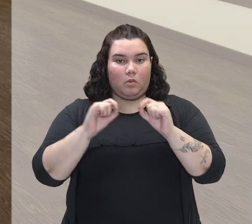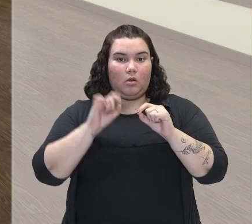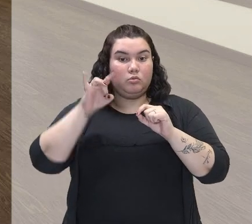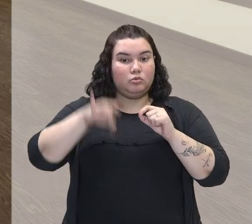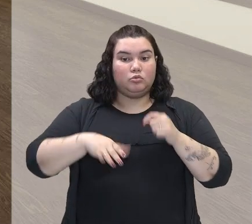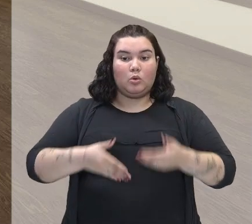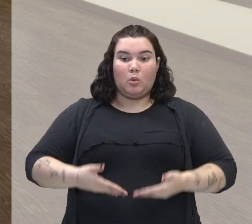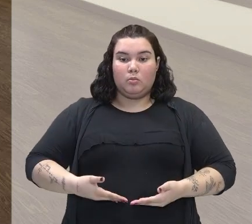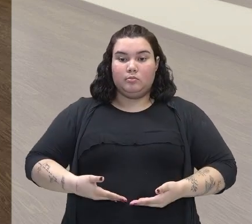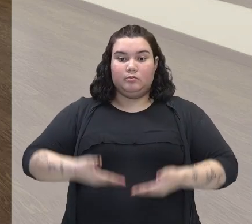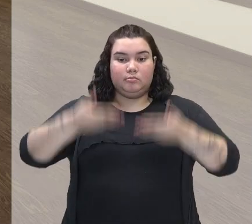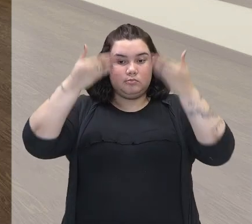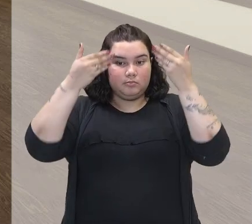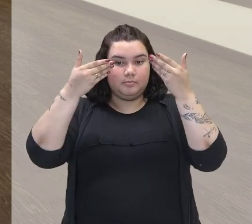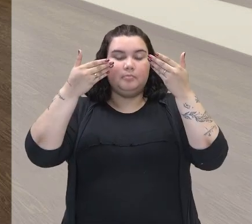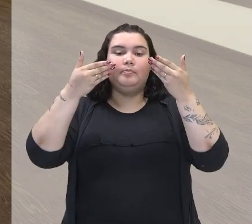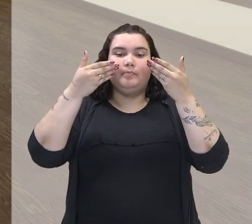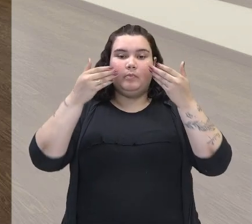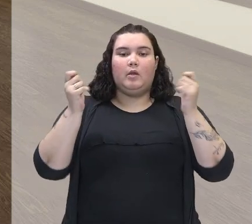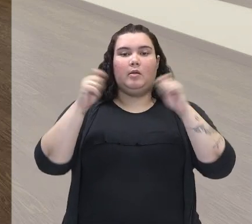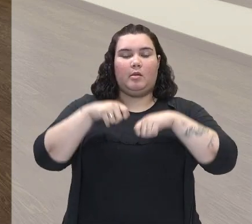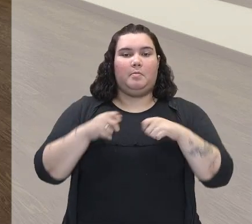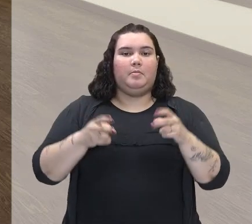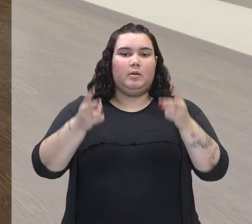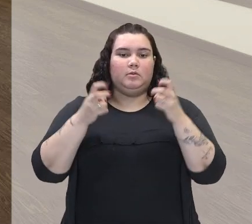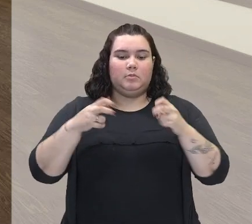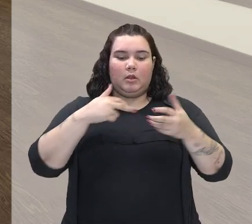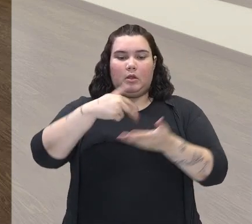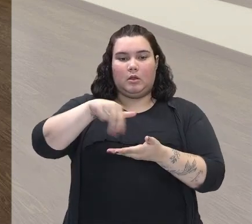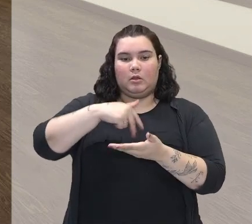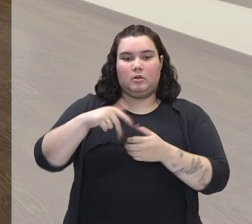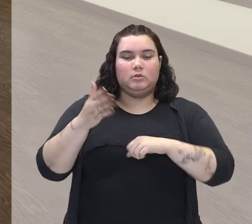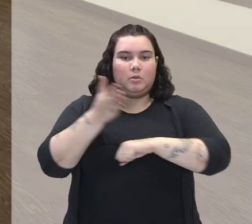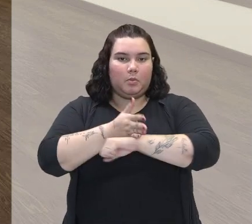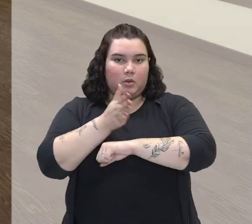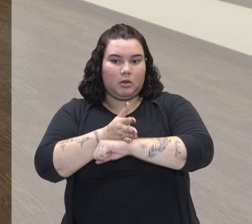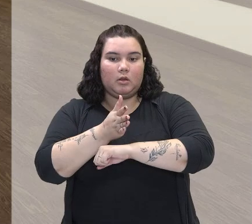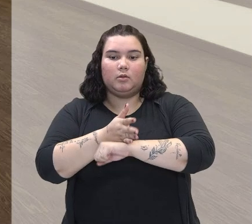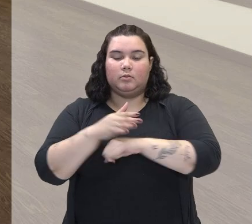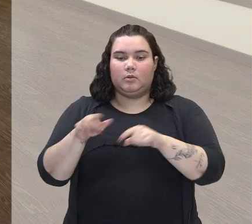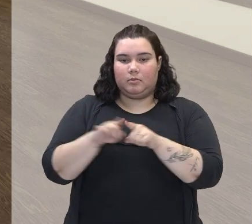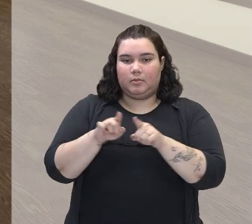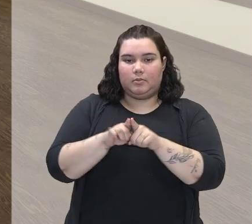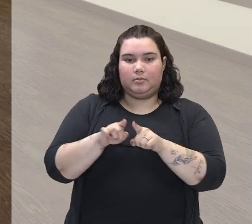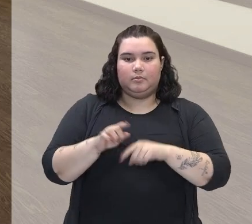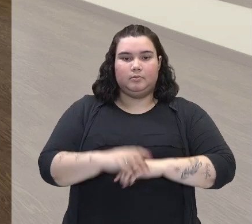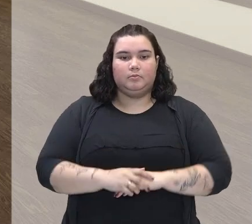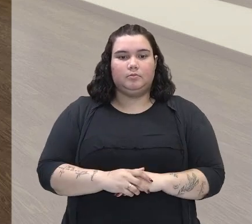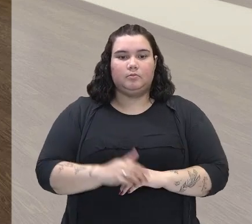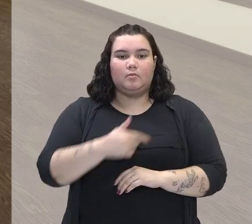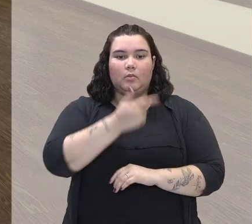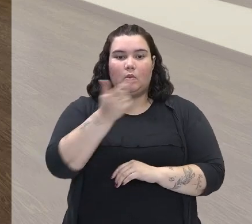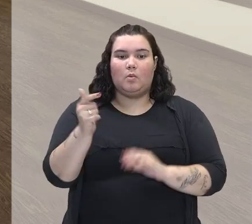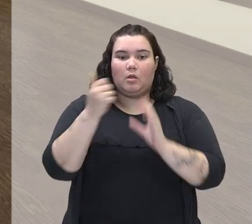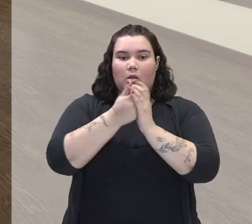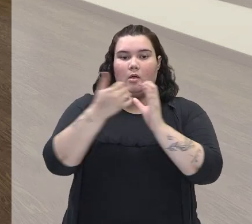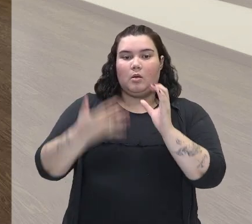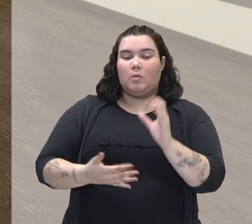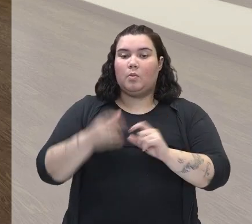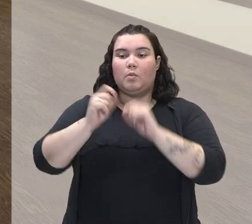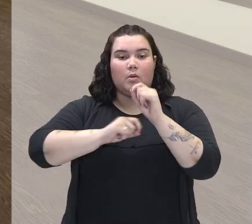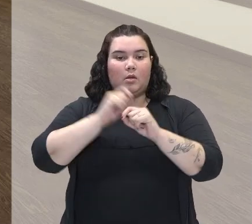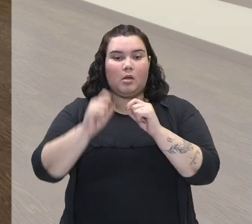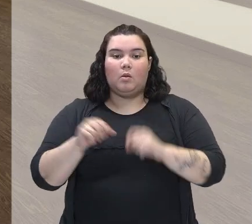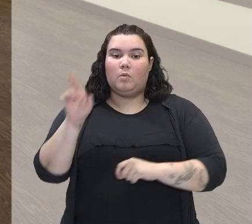ela começa a ter mais evidência ali na dança moderna. Outra característica a gente tem da dança moderna é